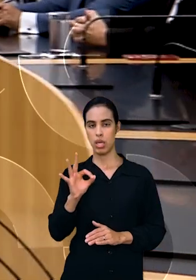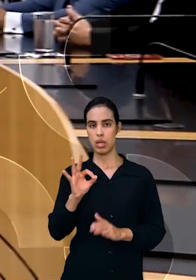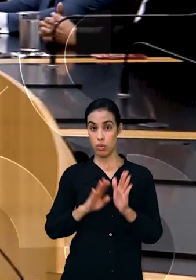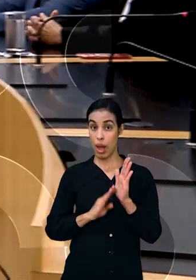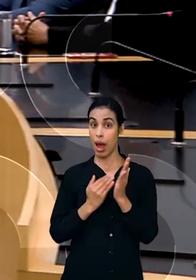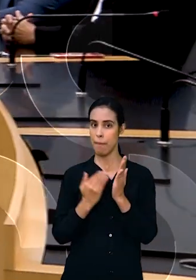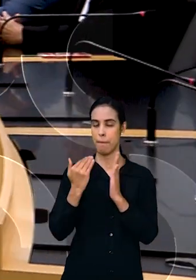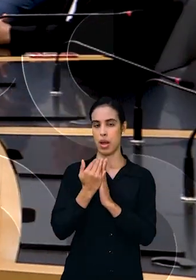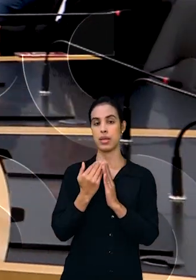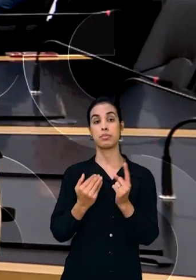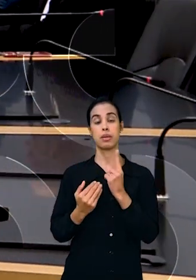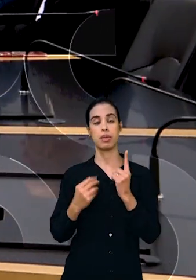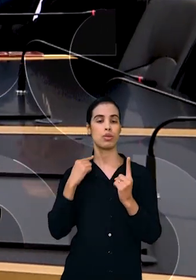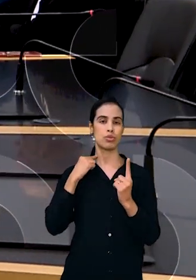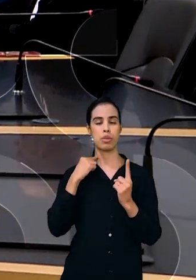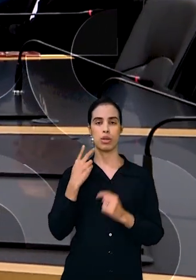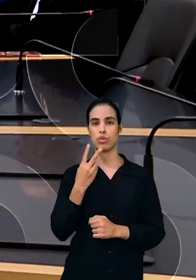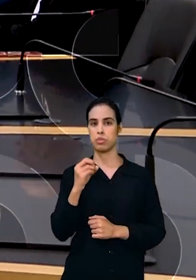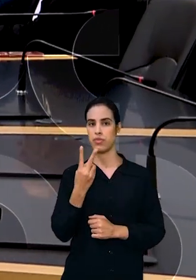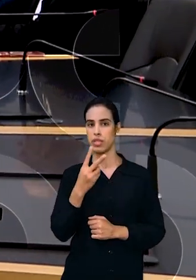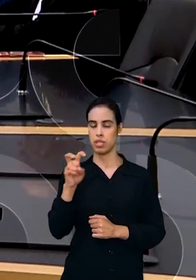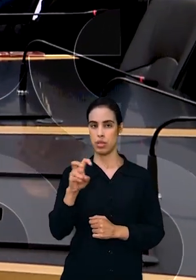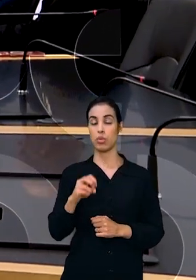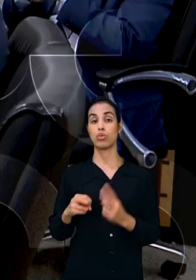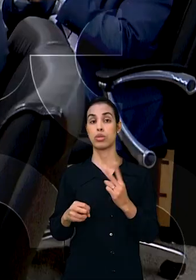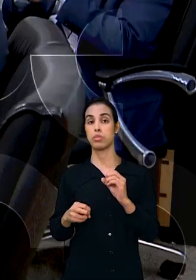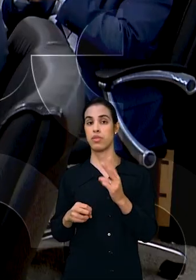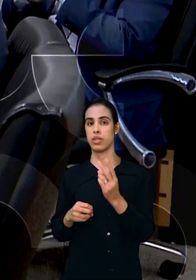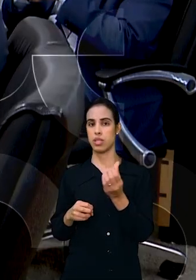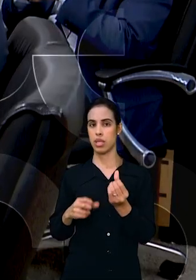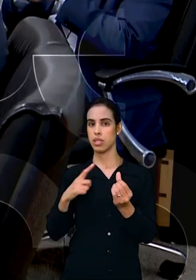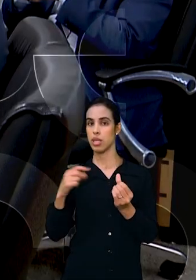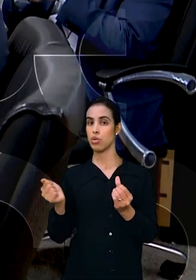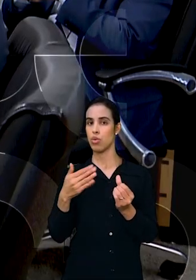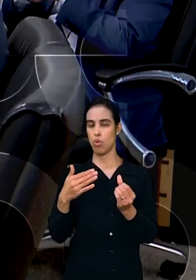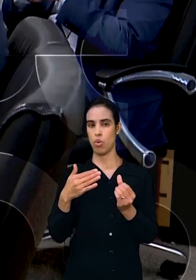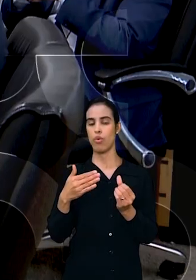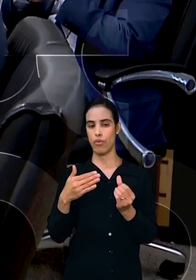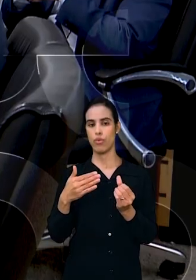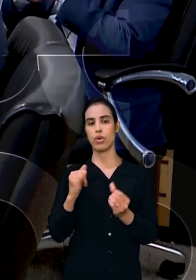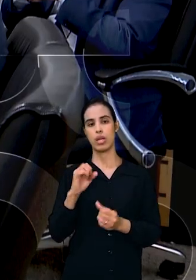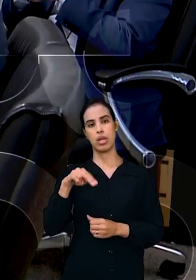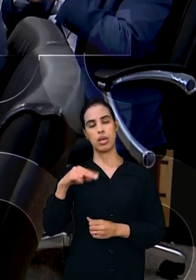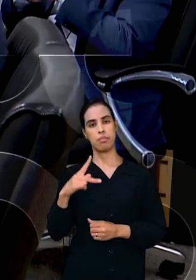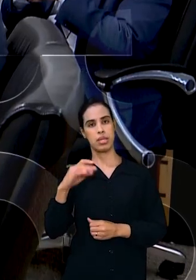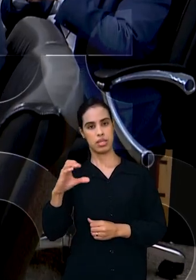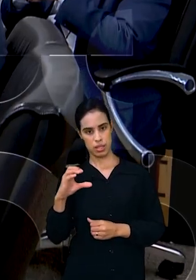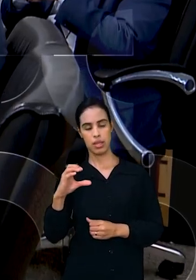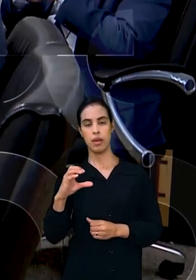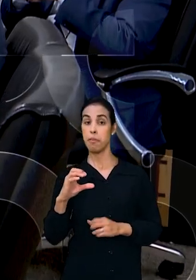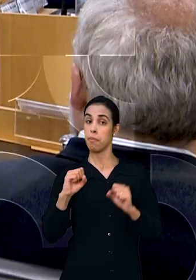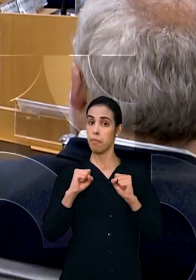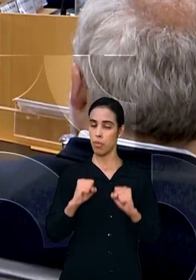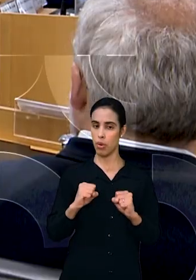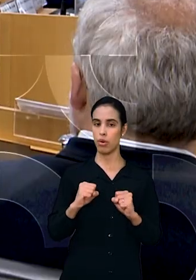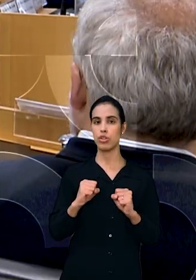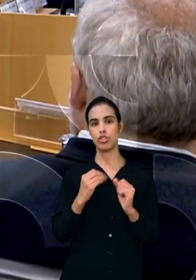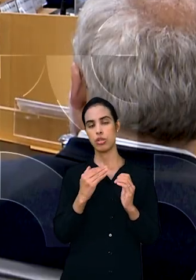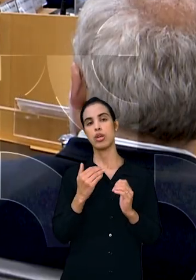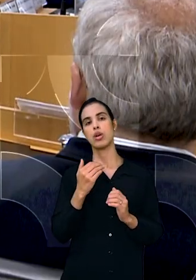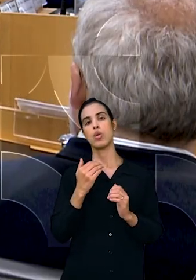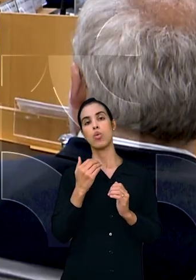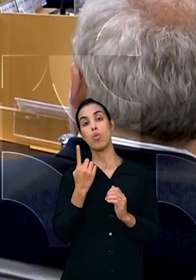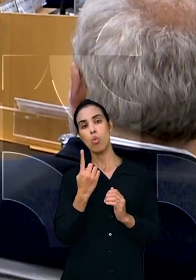7,32% a partir de 1º de maio de 2025. Para 2026, haverá novo reajuste pelo INPC acumulado,